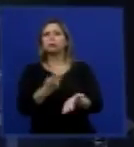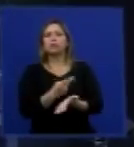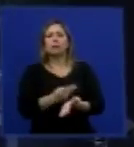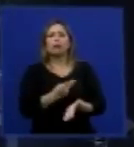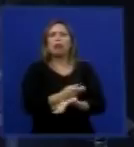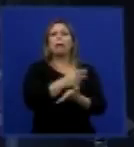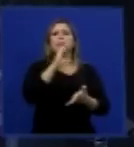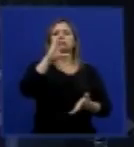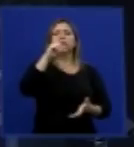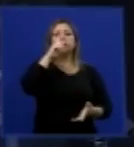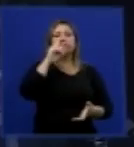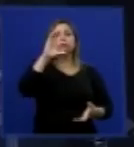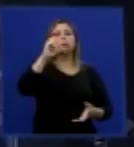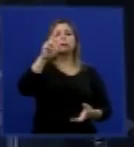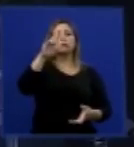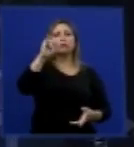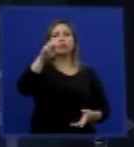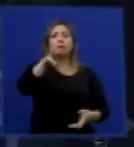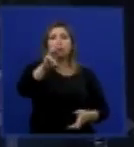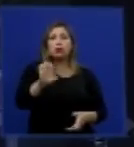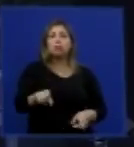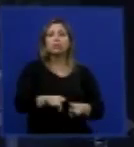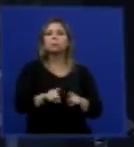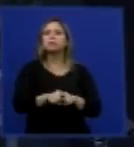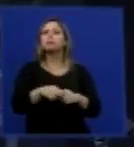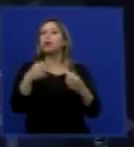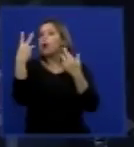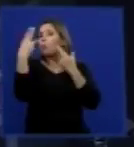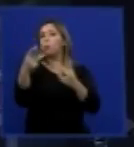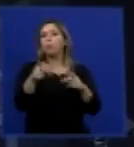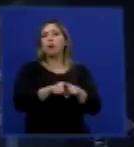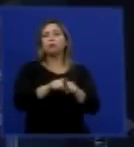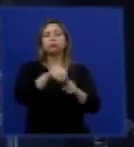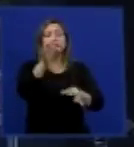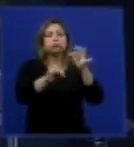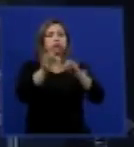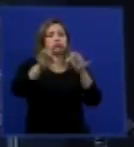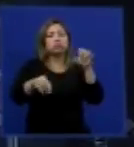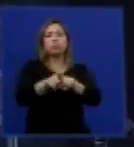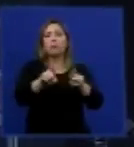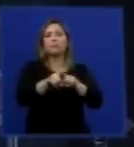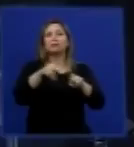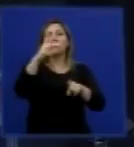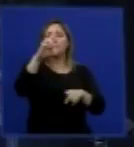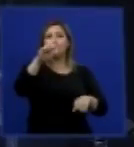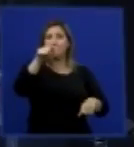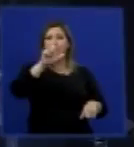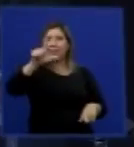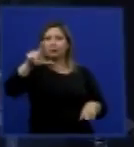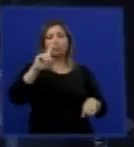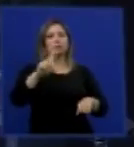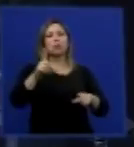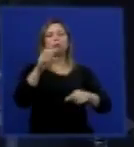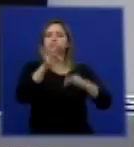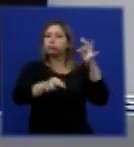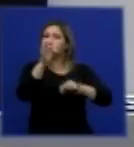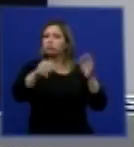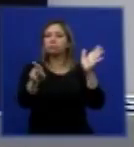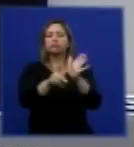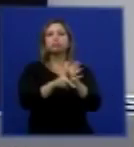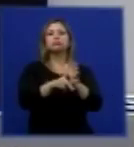aí nós estaremos no campo do Direito Penal e não no campo do direito ambiental que nós temos que estabelecer critérios